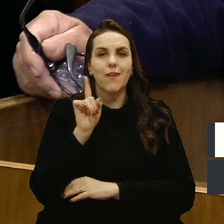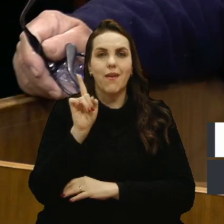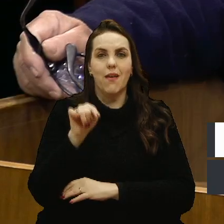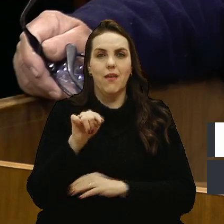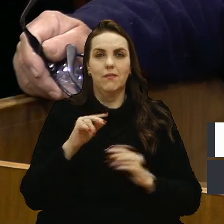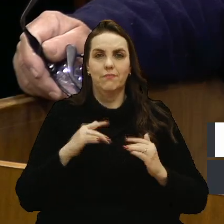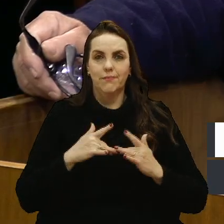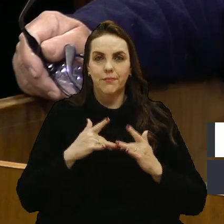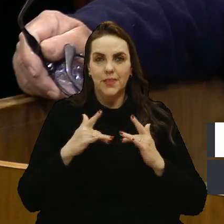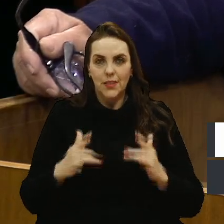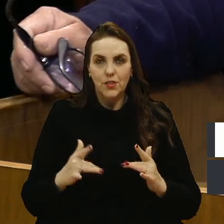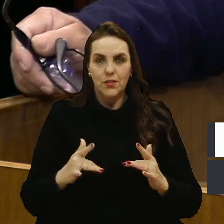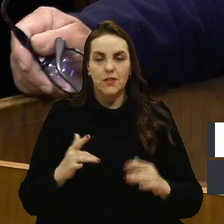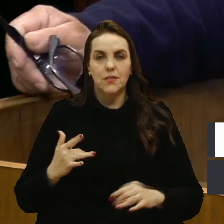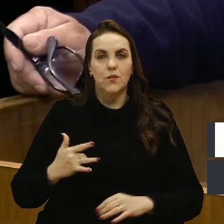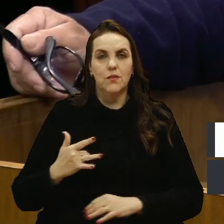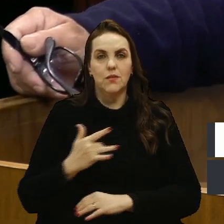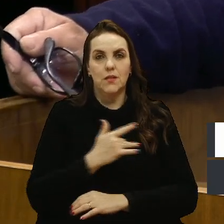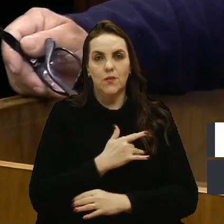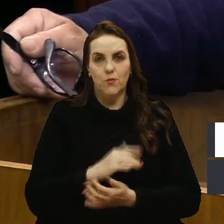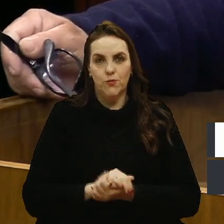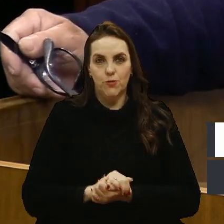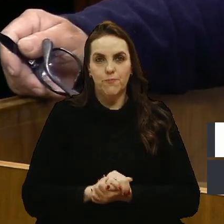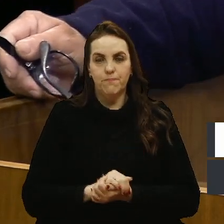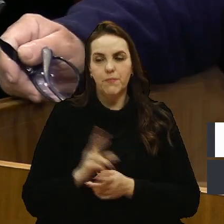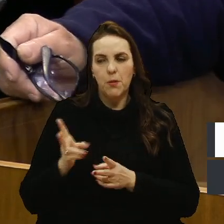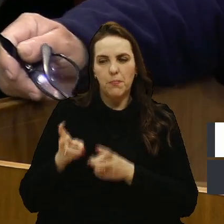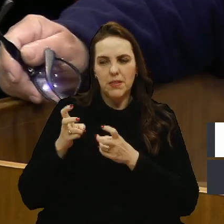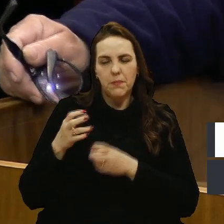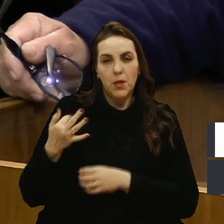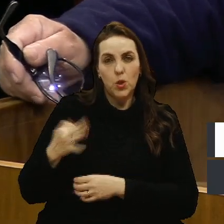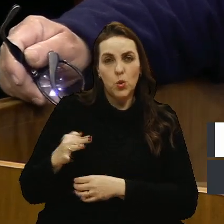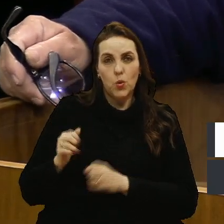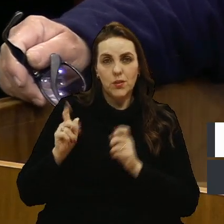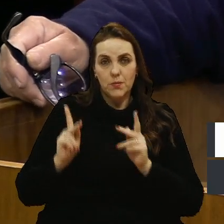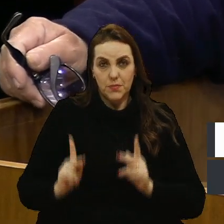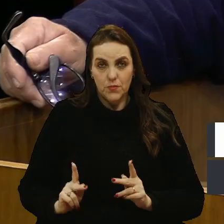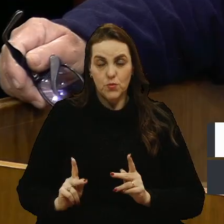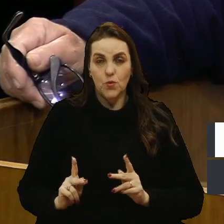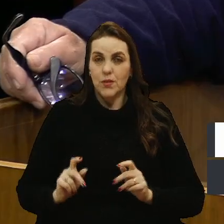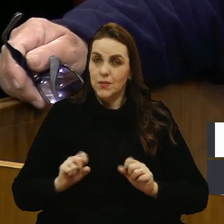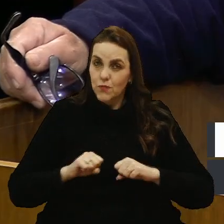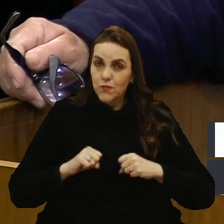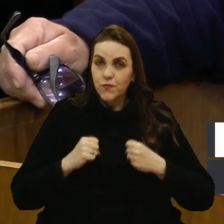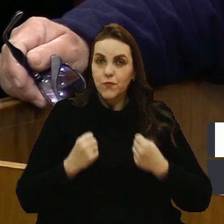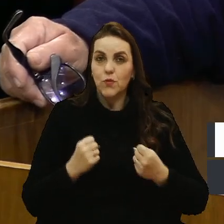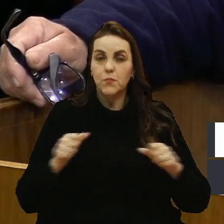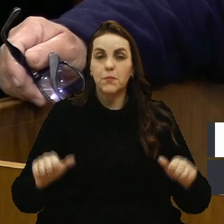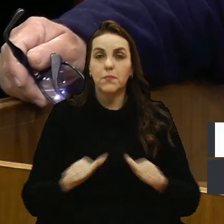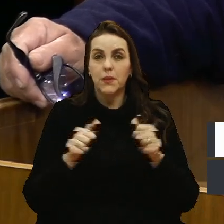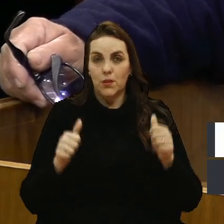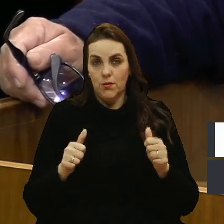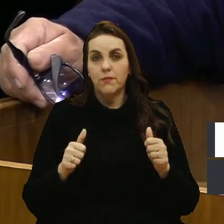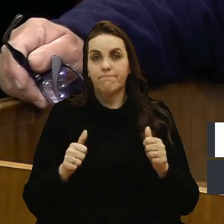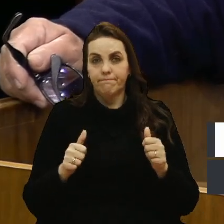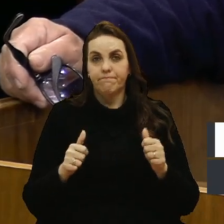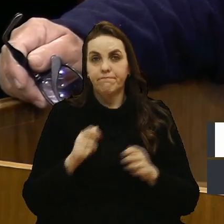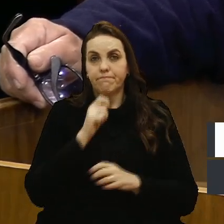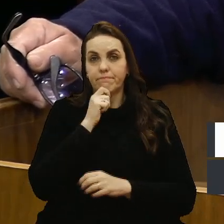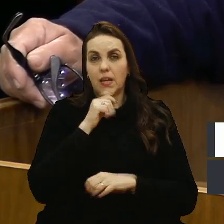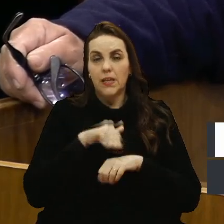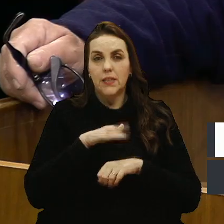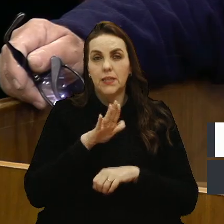saúde. Sentir a dor do próximo, né, e fazer de tudo para que a gente melhore ainda mais,